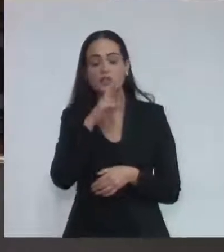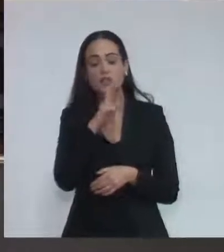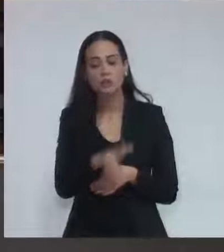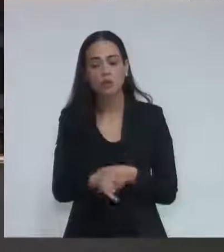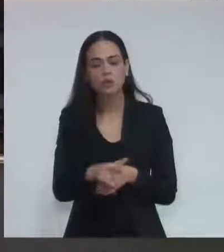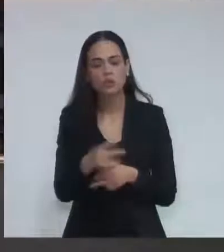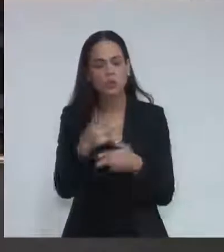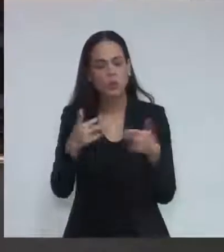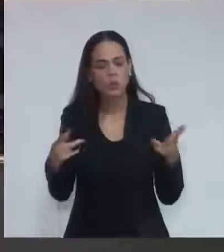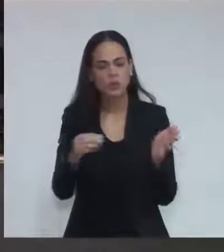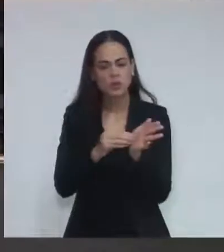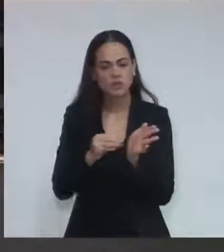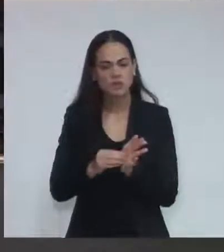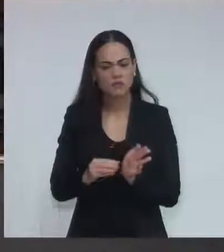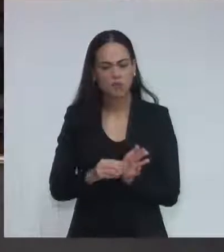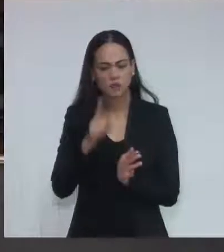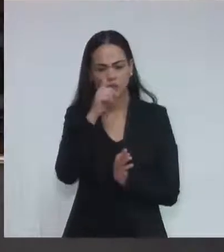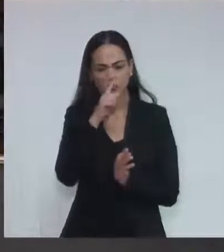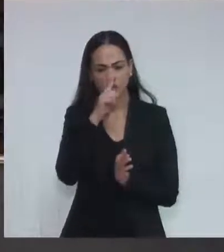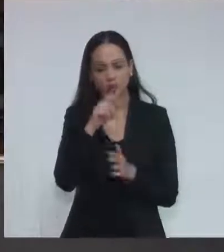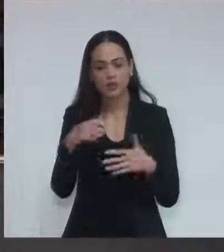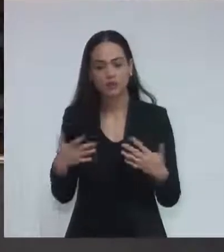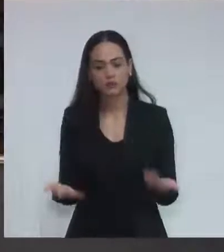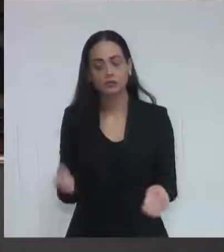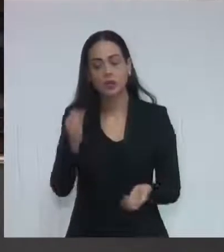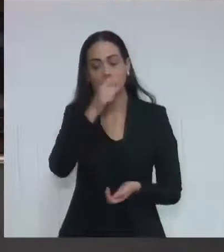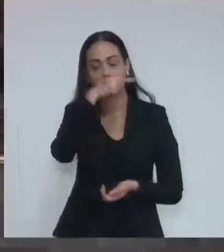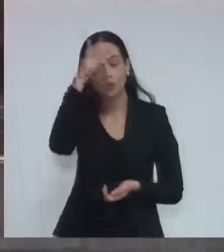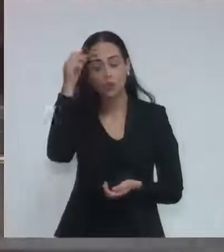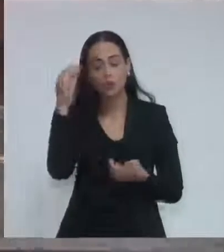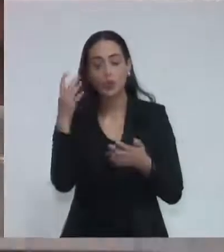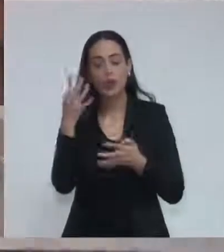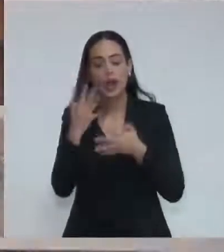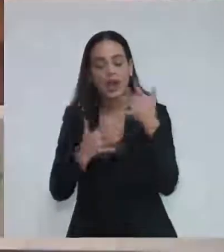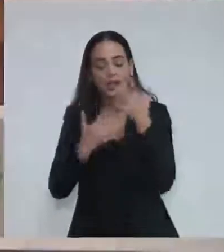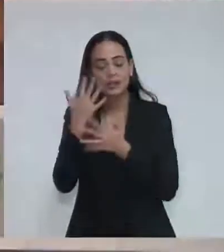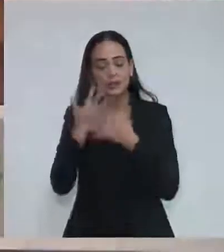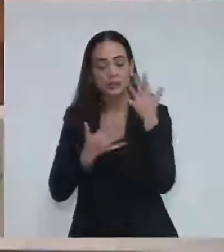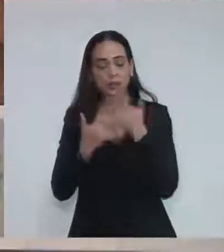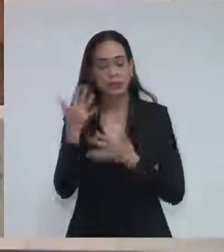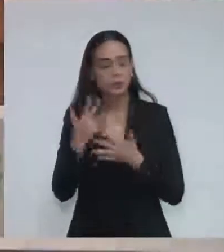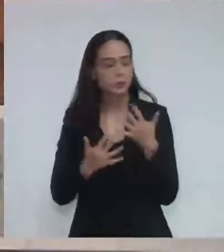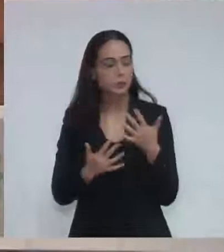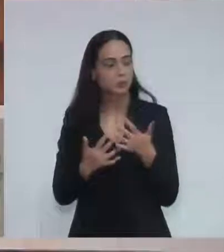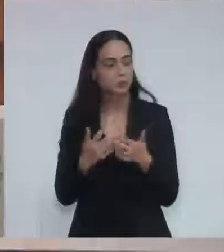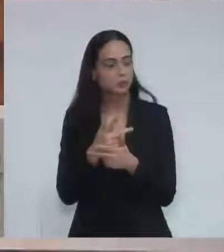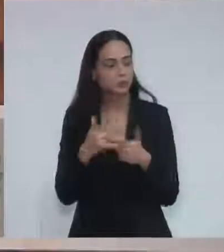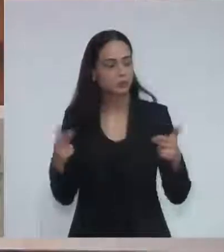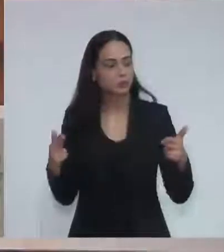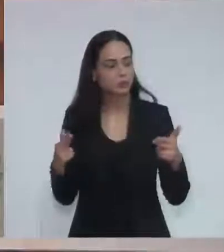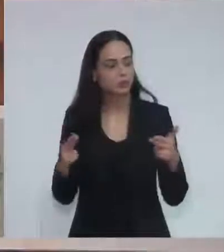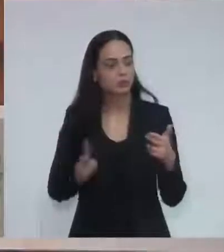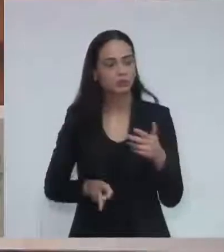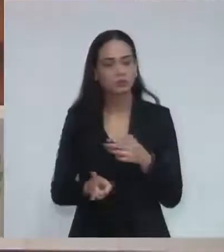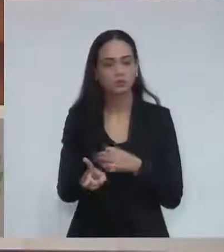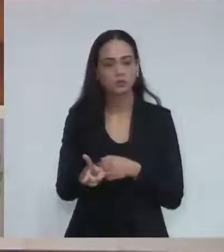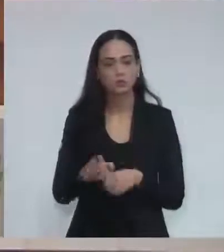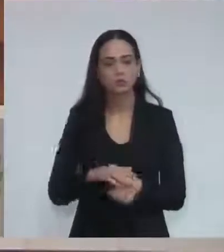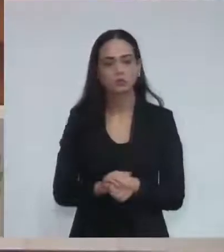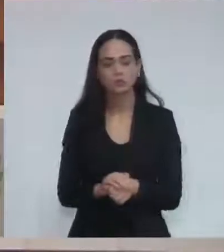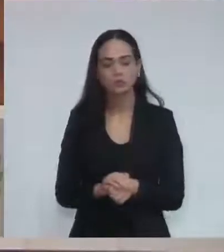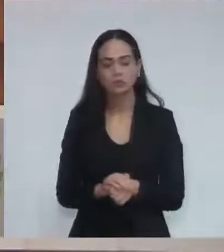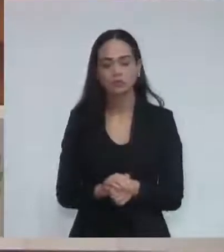e lacunosa. Assim, a Prefeitura estaria perturbando a ação fiscalizatória dos edis. Instado a se